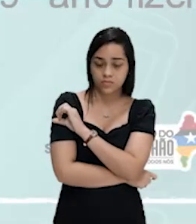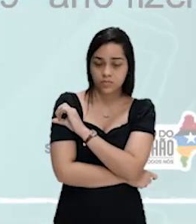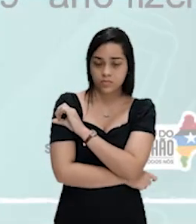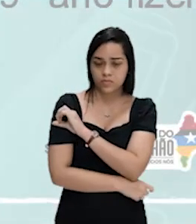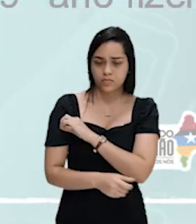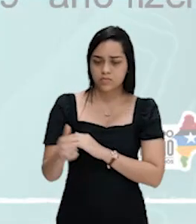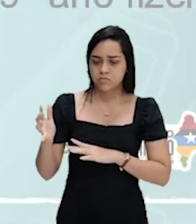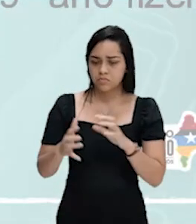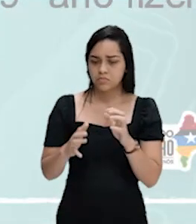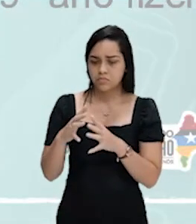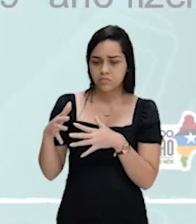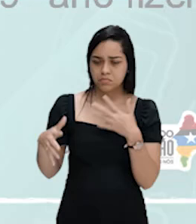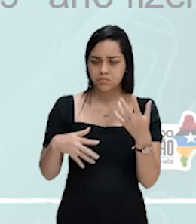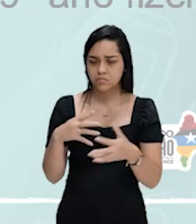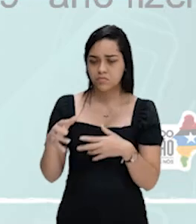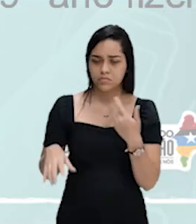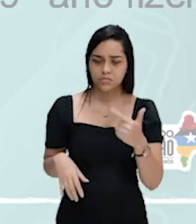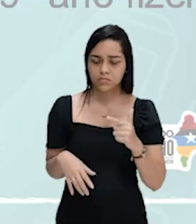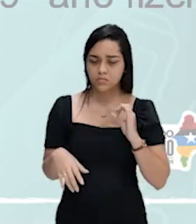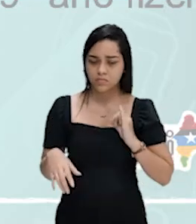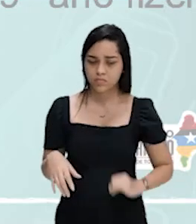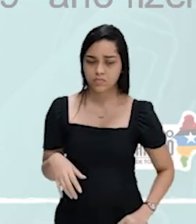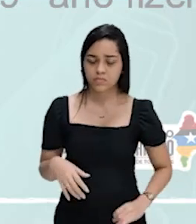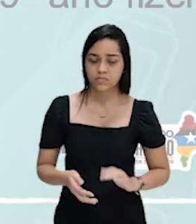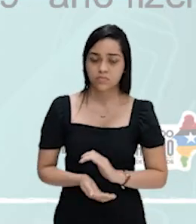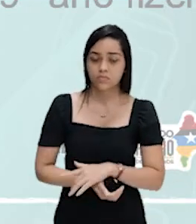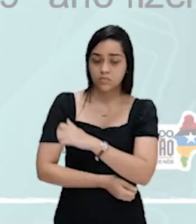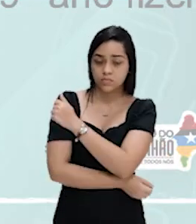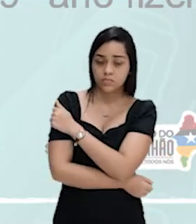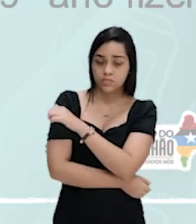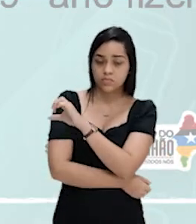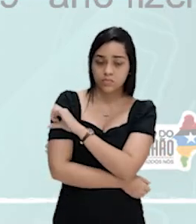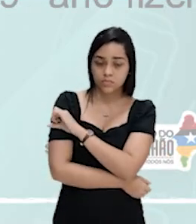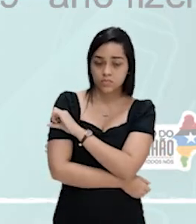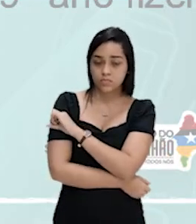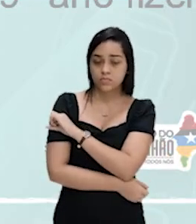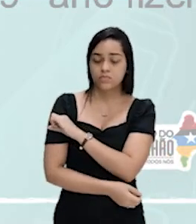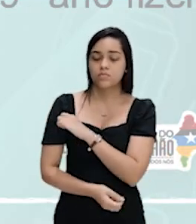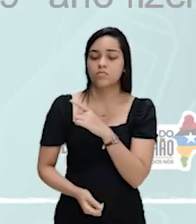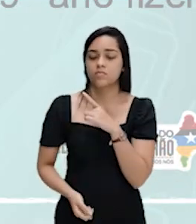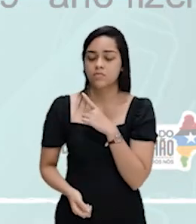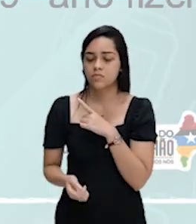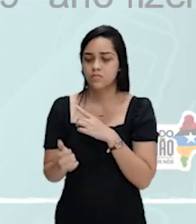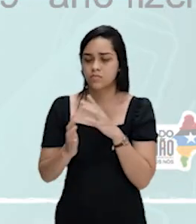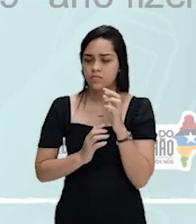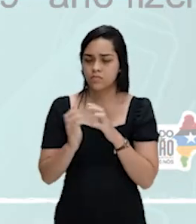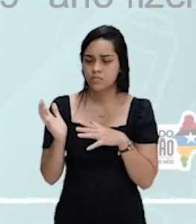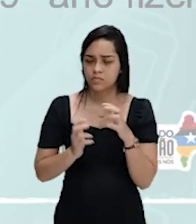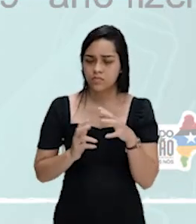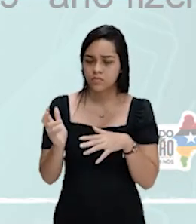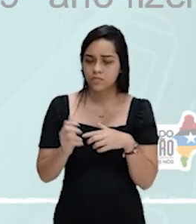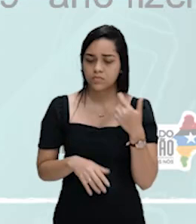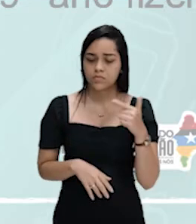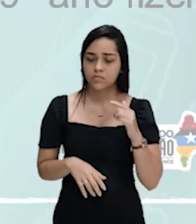recreio os alunos do 9º ano vírgula quem Fizeram bagunça estão no Recreio então nós temos duas situações a primeira frase indica que